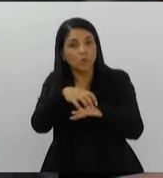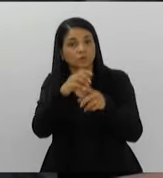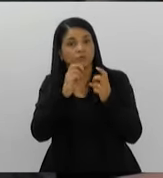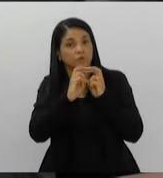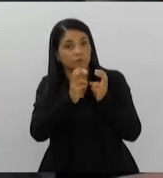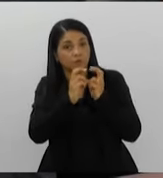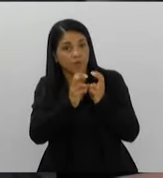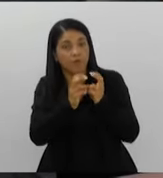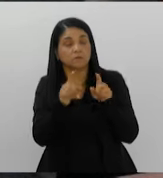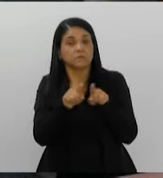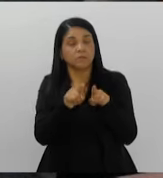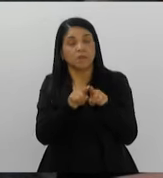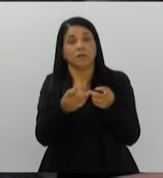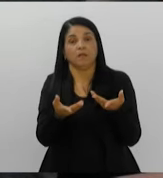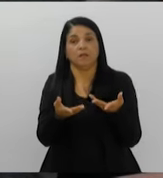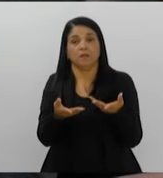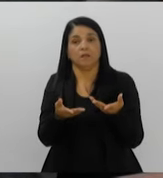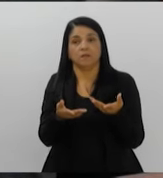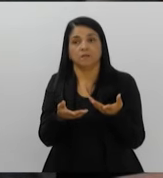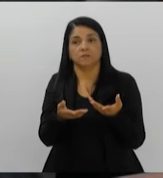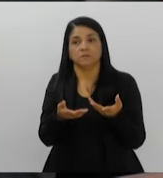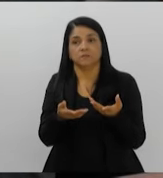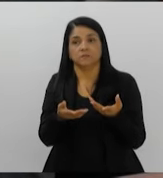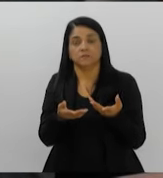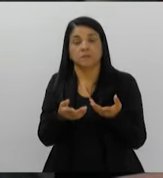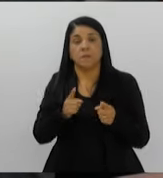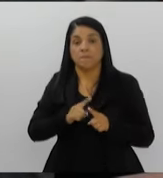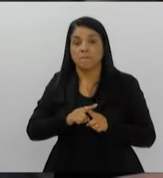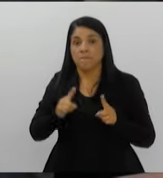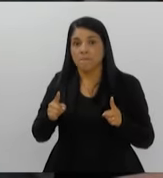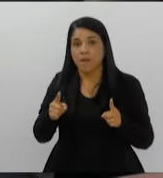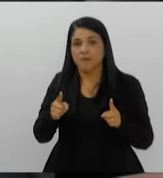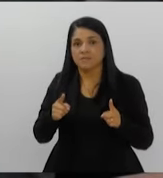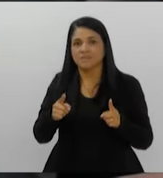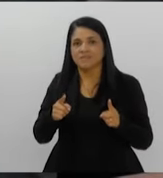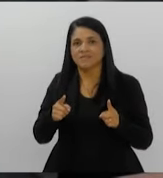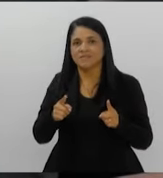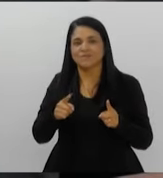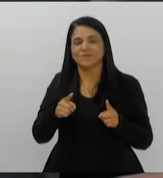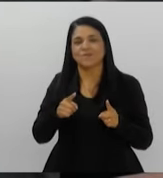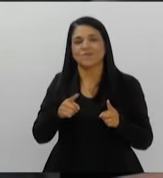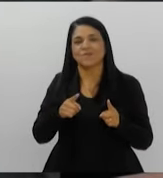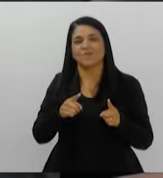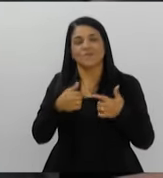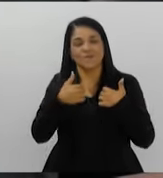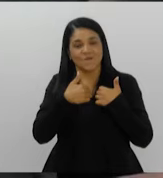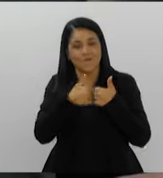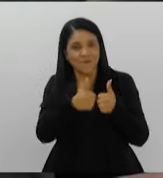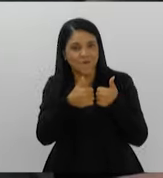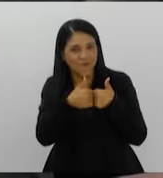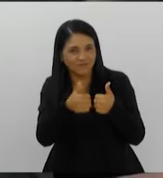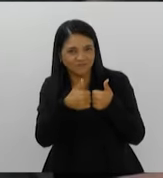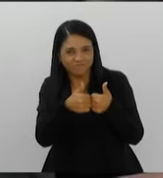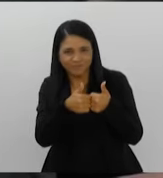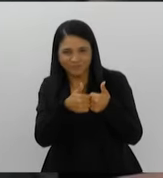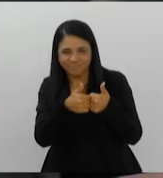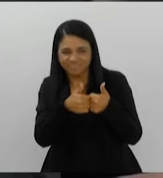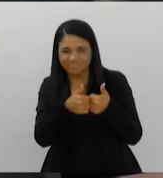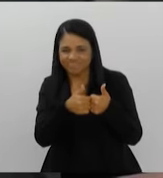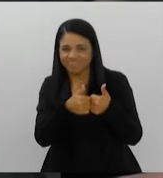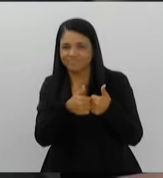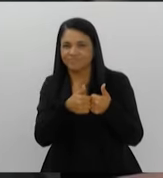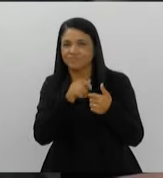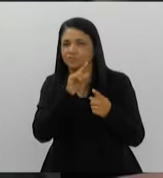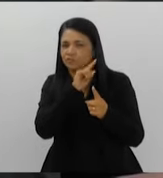ferroviário. Mas, no serviço rodoviário, nas empresas de ônibus, que já